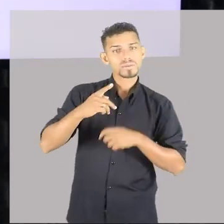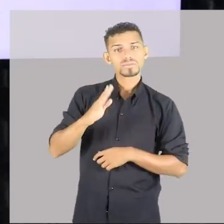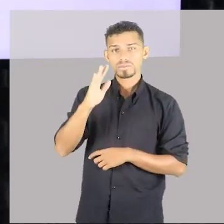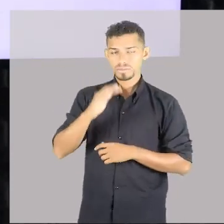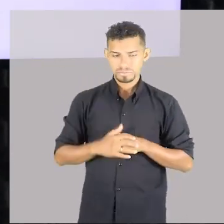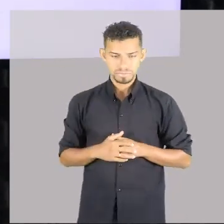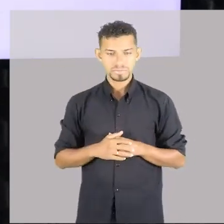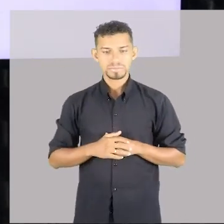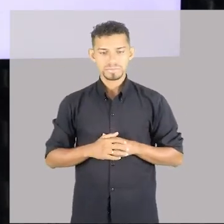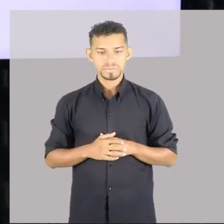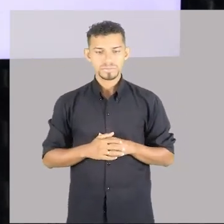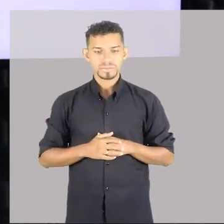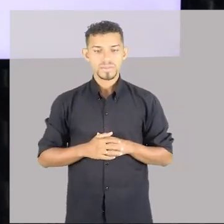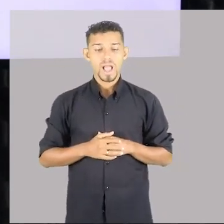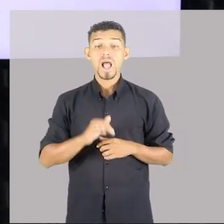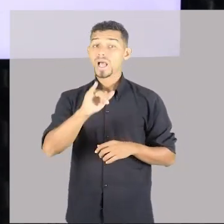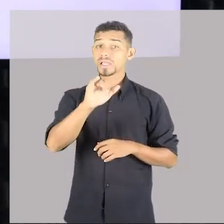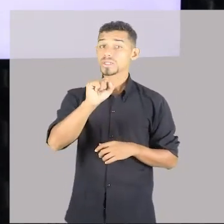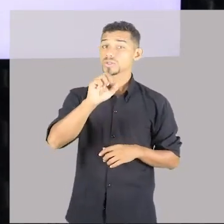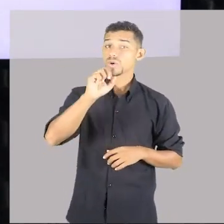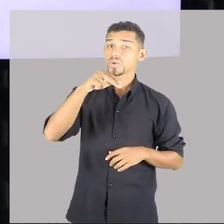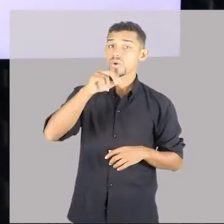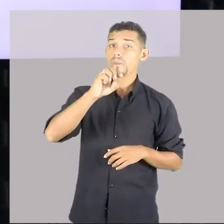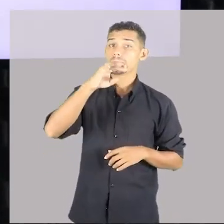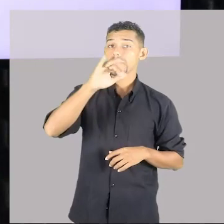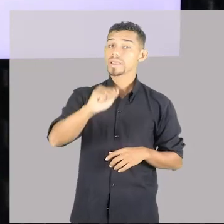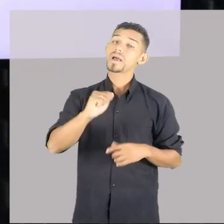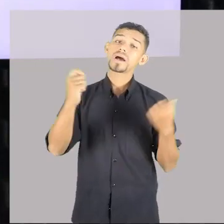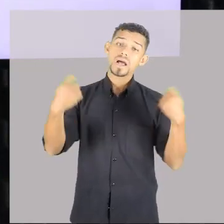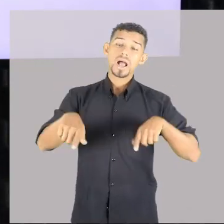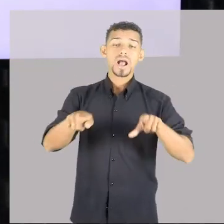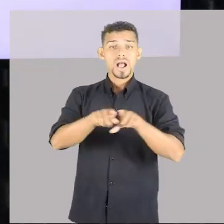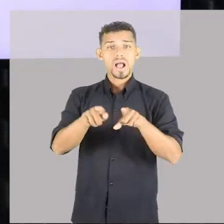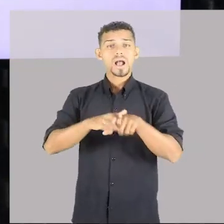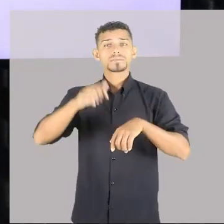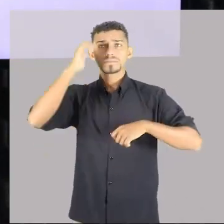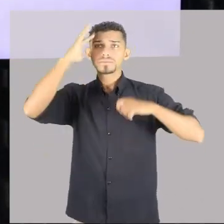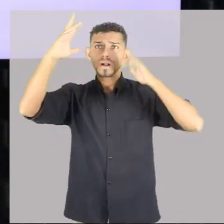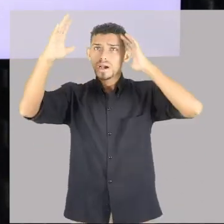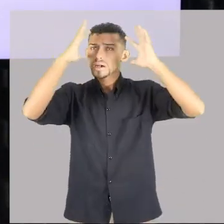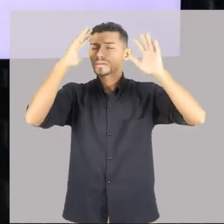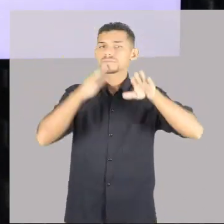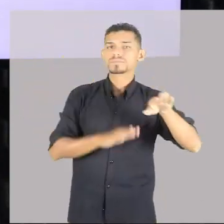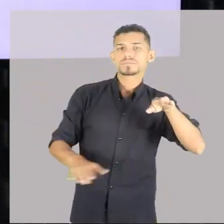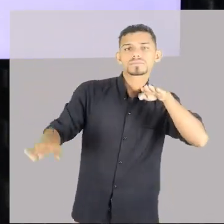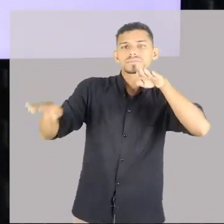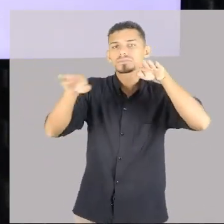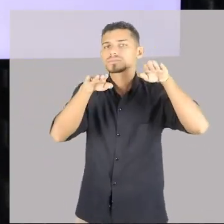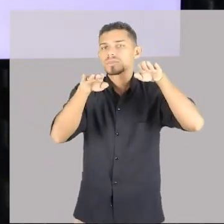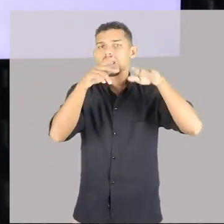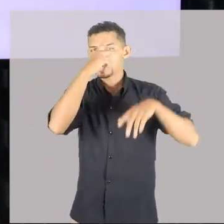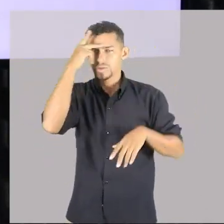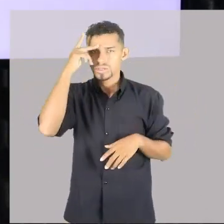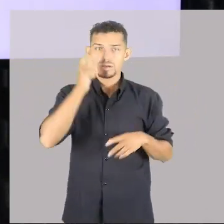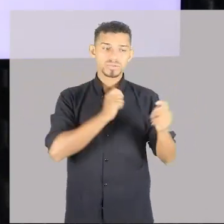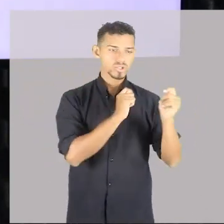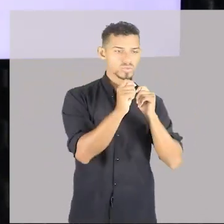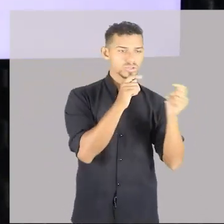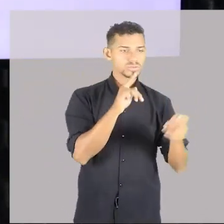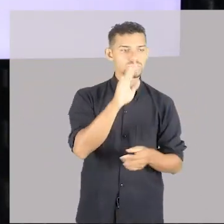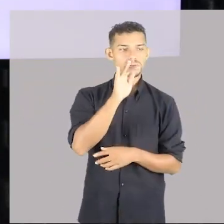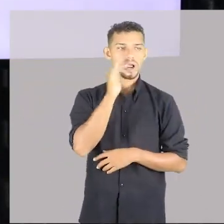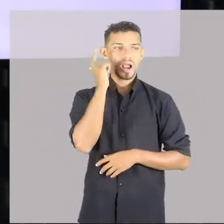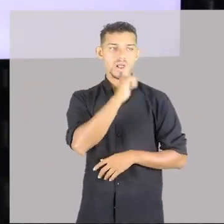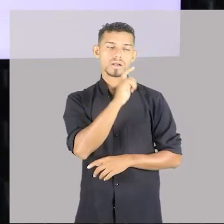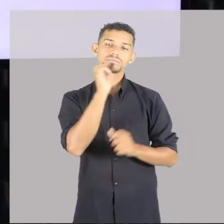pública. A isonomia, portanto, é uma noção de igualar as pessoas para que a administração pública, aí